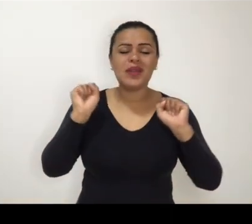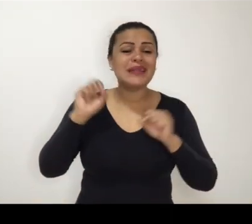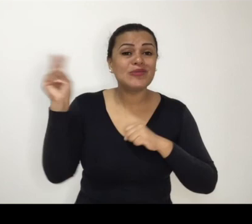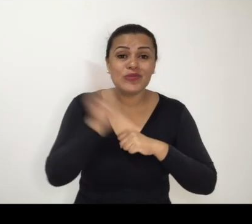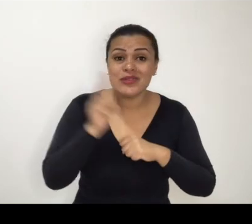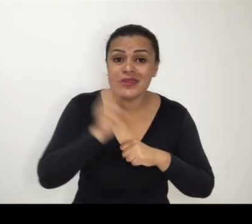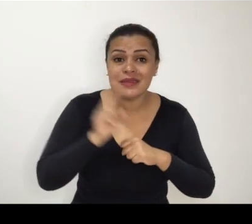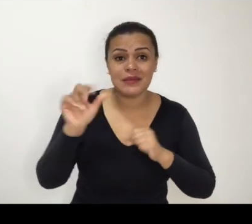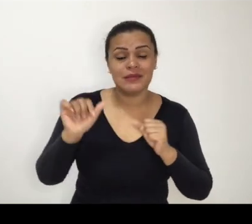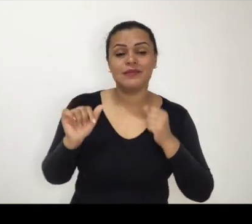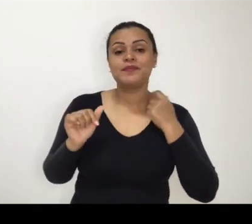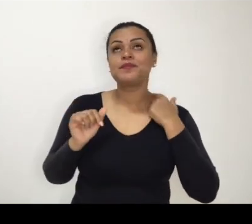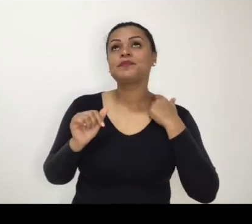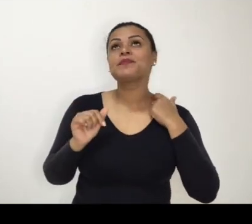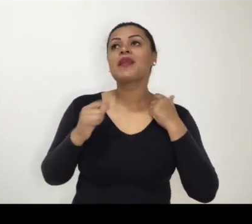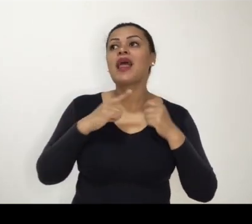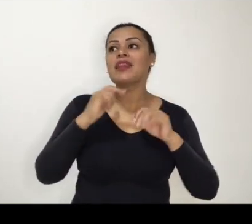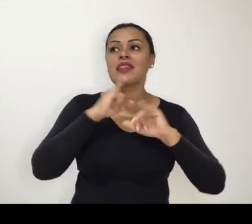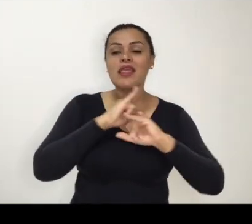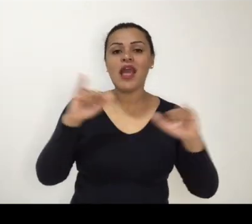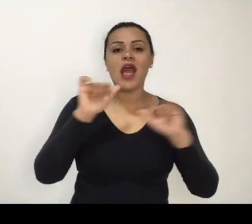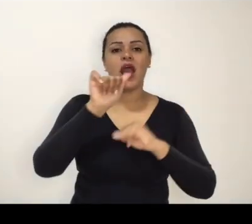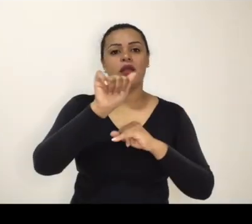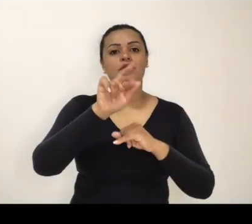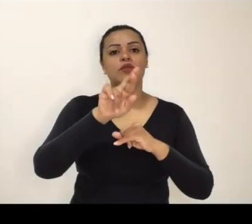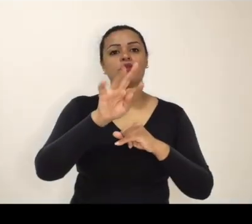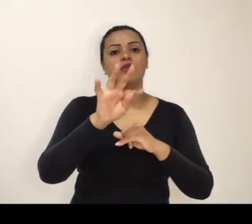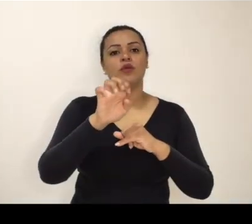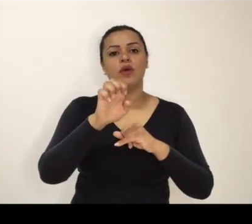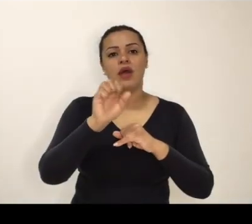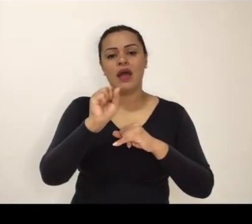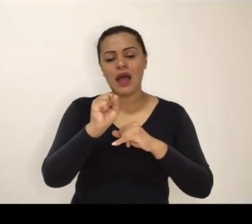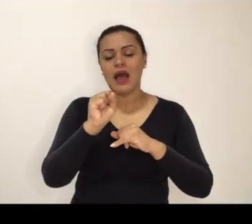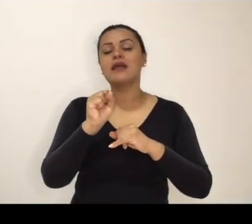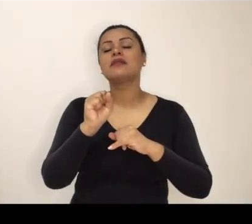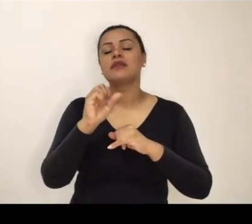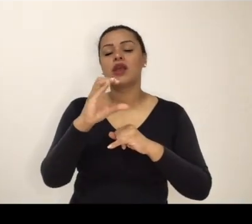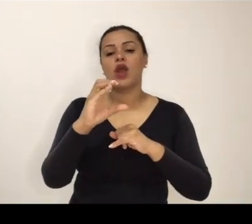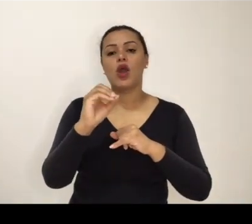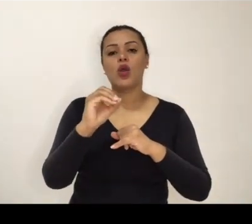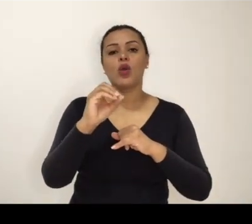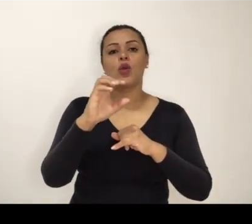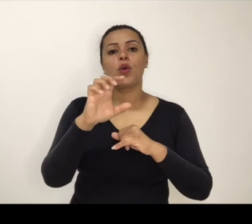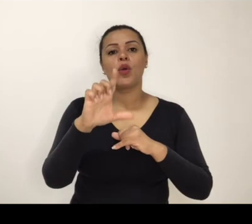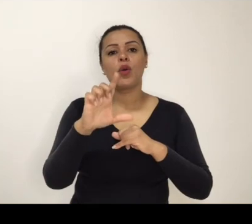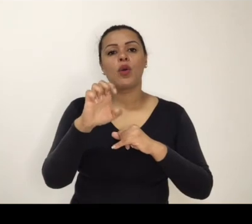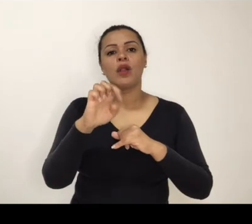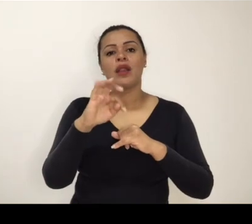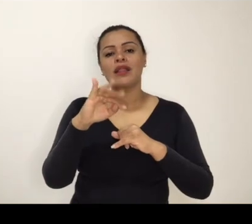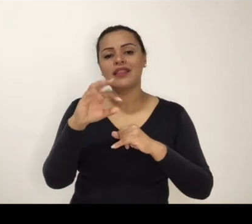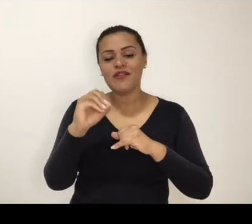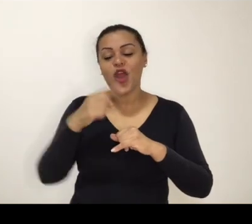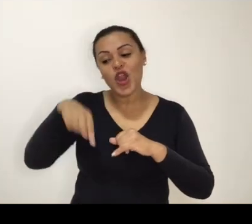Arte Coletivos, Conexões e Rede, que é coletivemo-nos. Fica aí essa